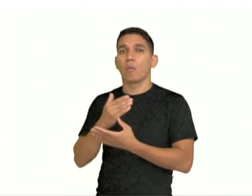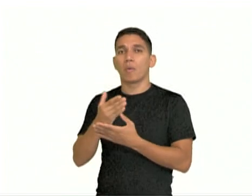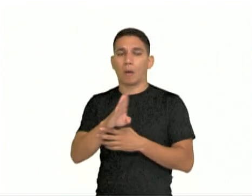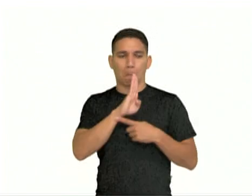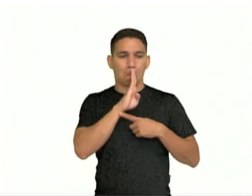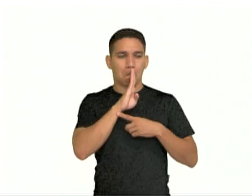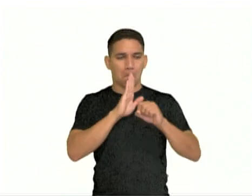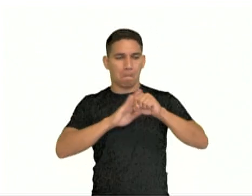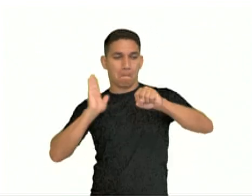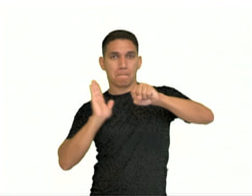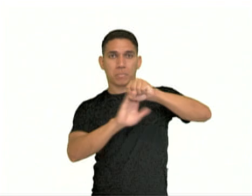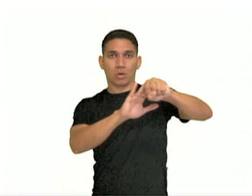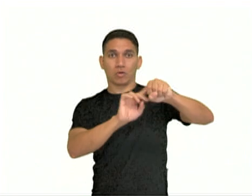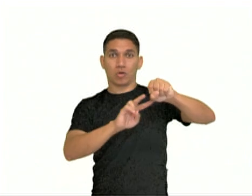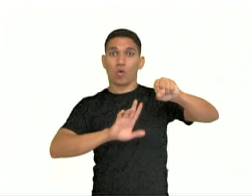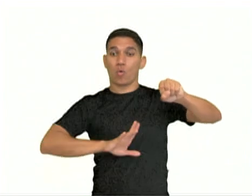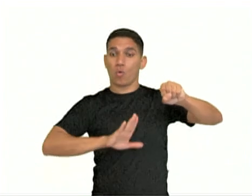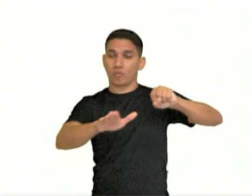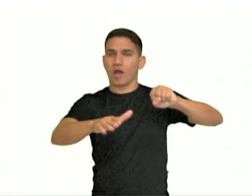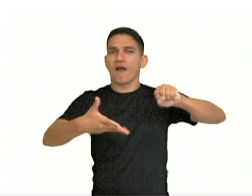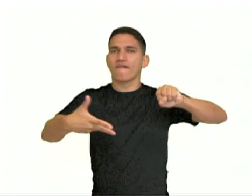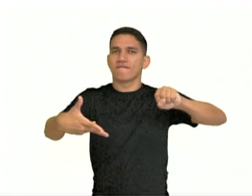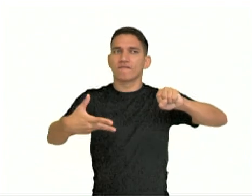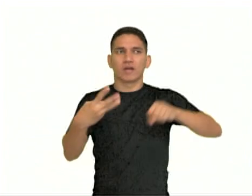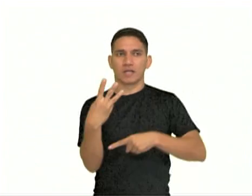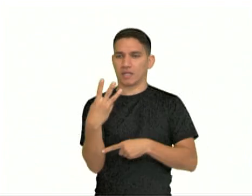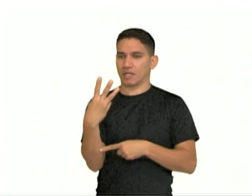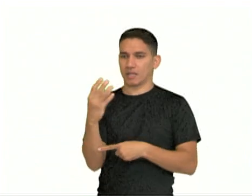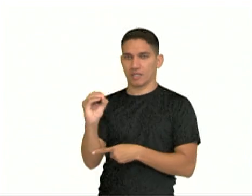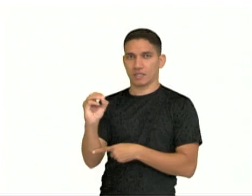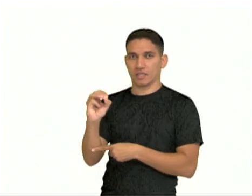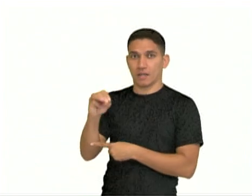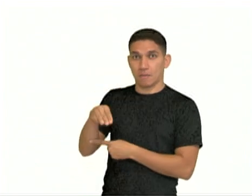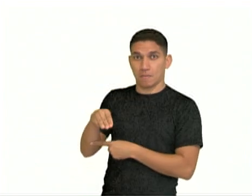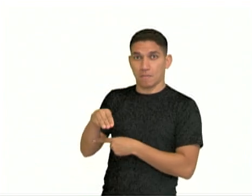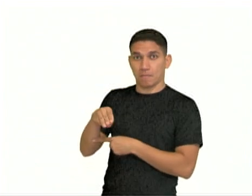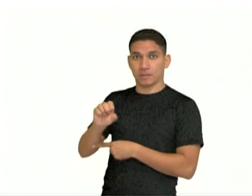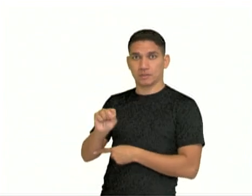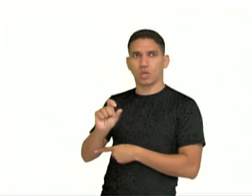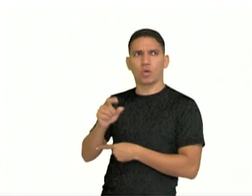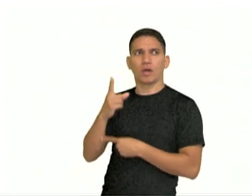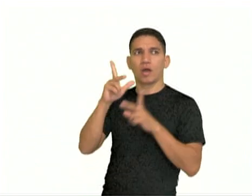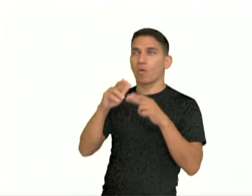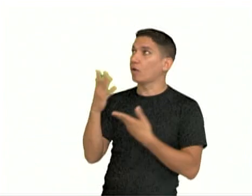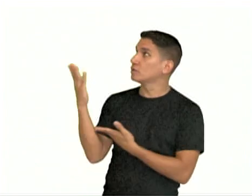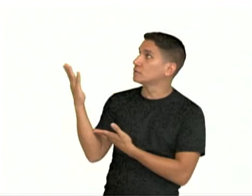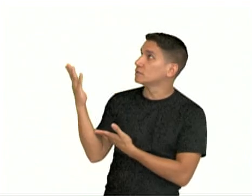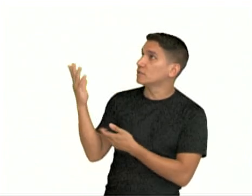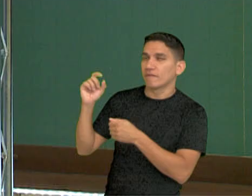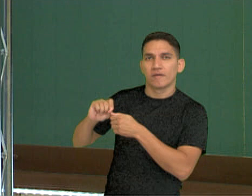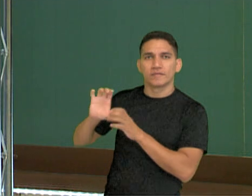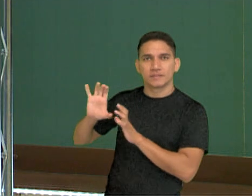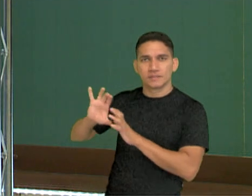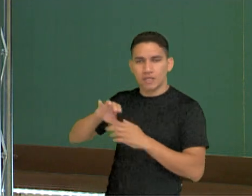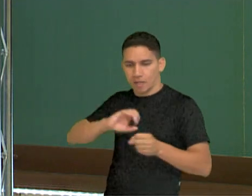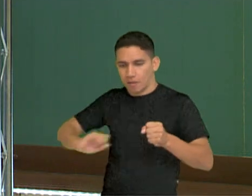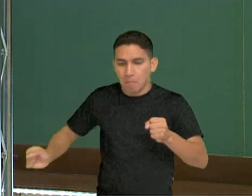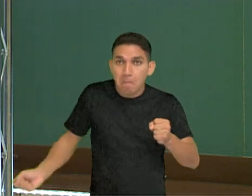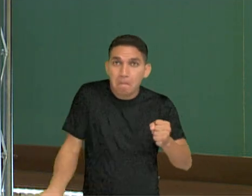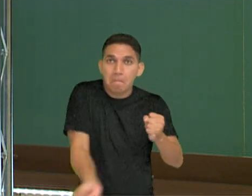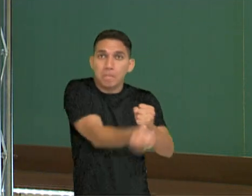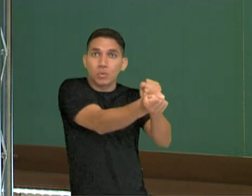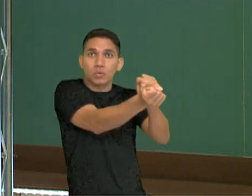atinge a velocidade de 30 metros por segundo. É como essa ideia aqui, ó, esse GIF que está sendo mostrada. Você está fazendo um saque,